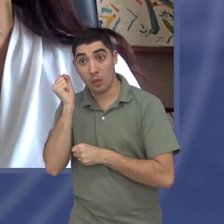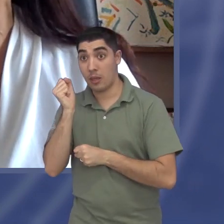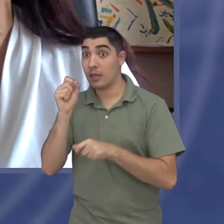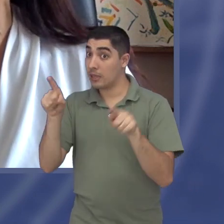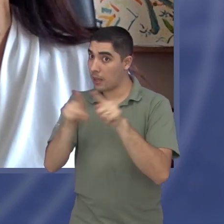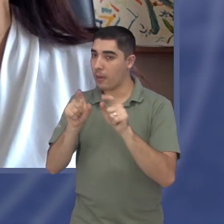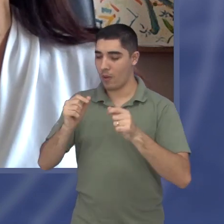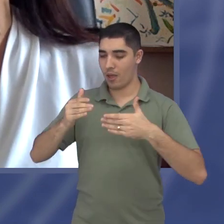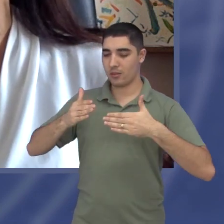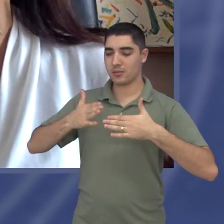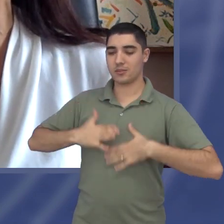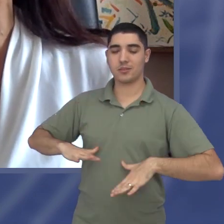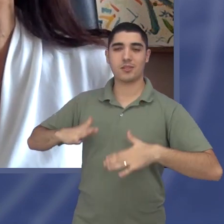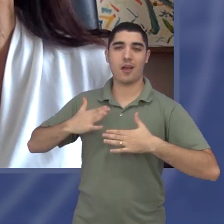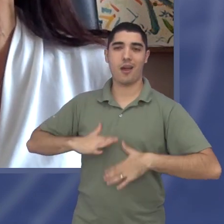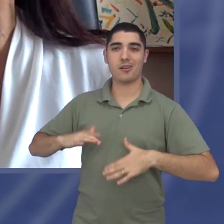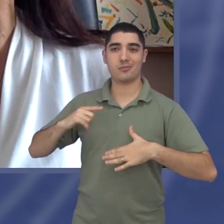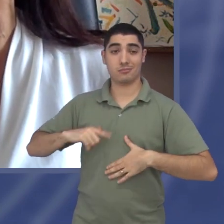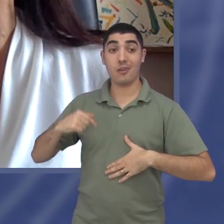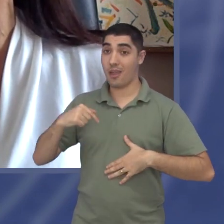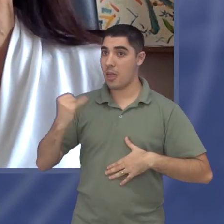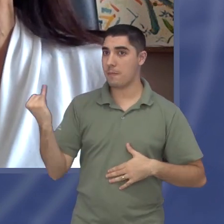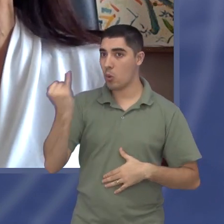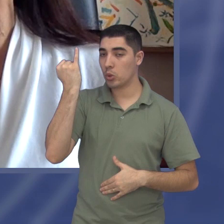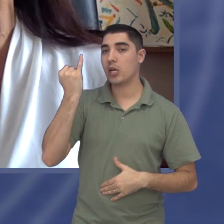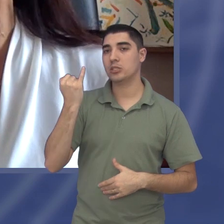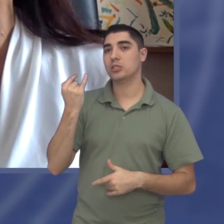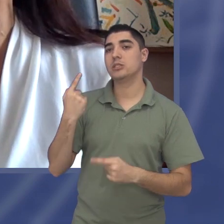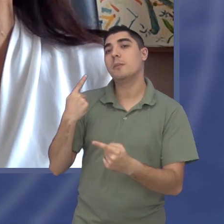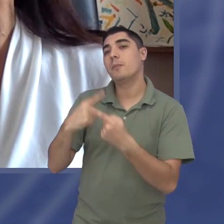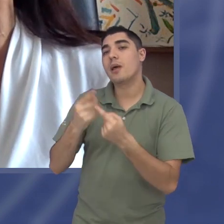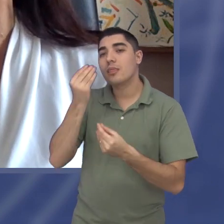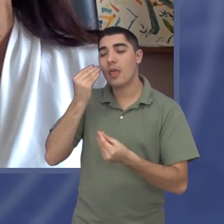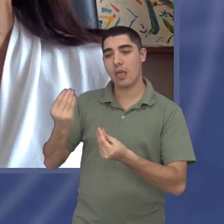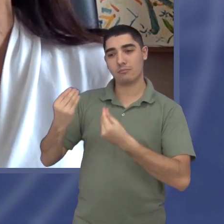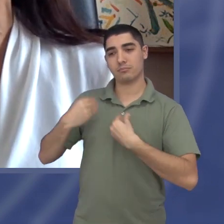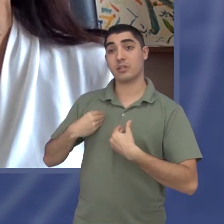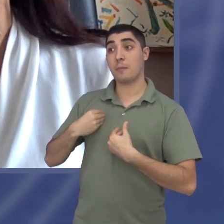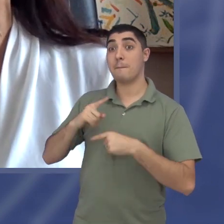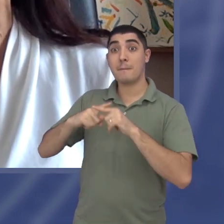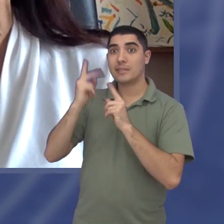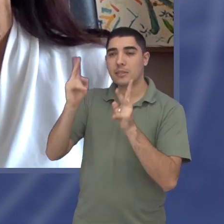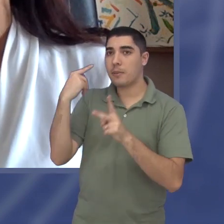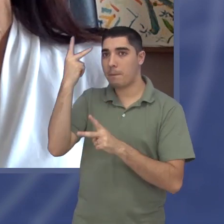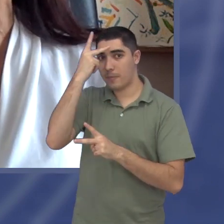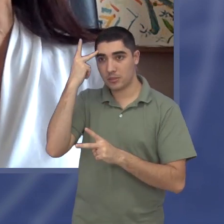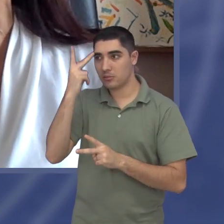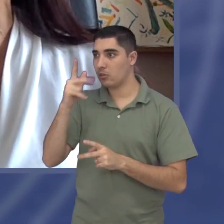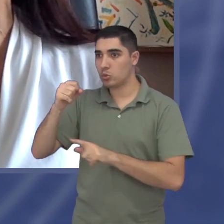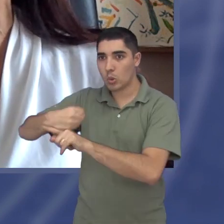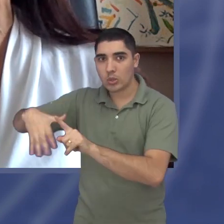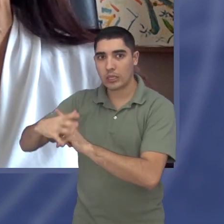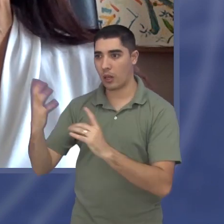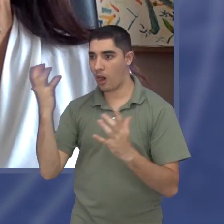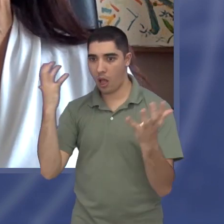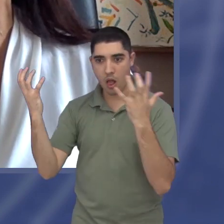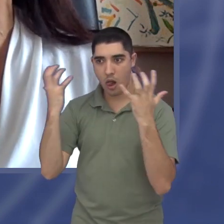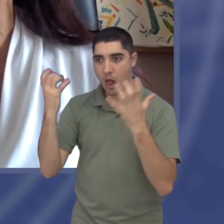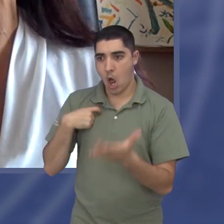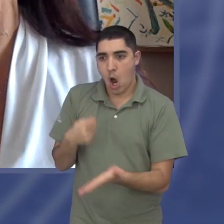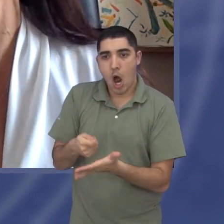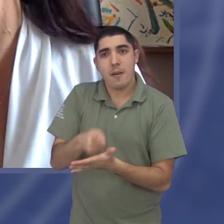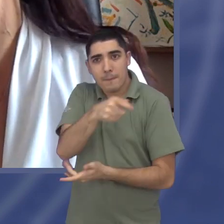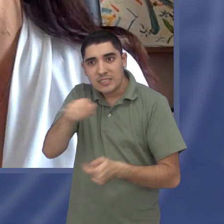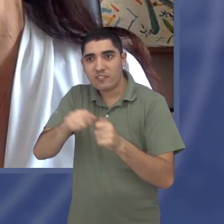cotidiano que muitas vezes a gente abre mão para dar conta do excesso de produtividade que nos é cobrado. E como muitas vezes esse